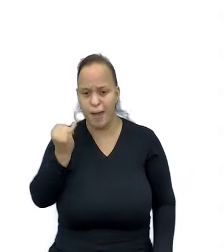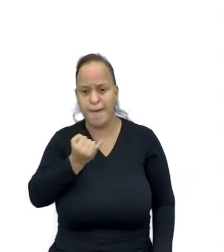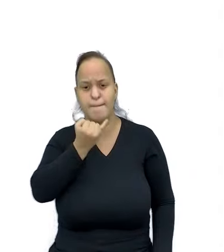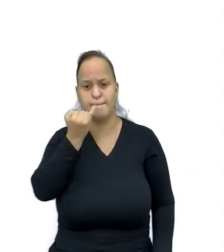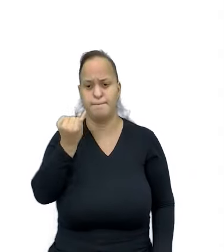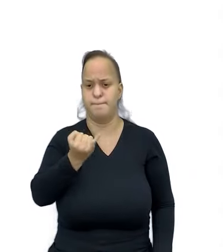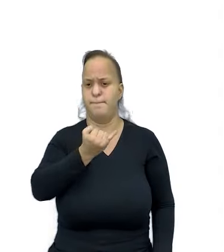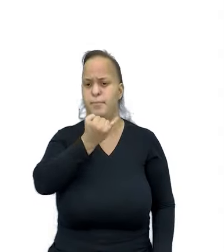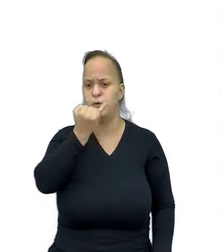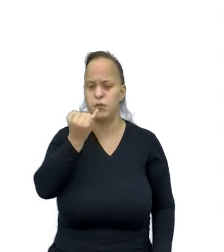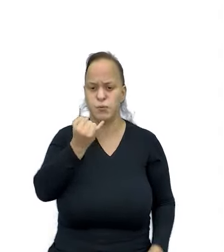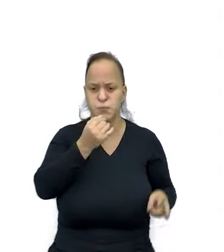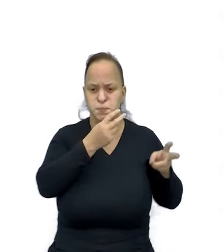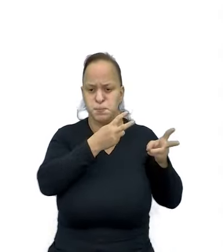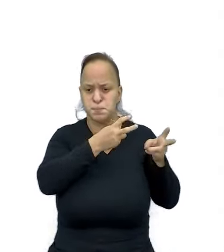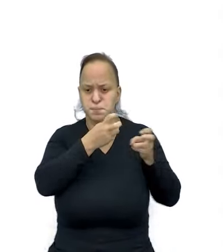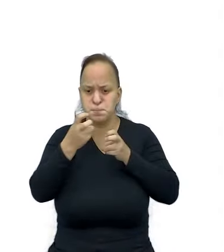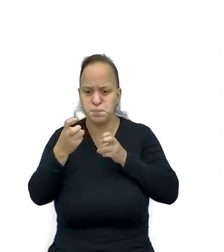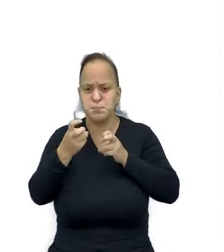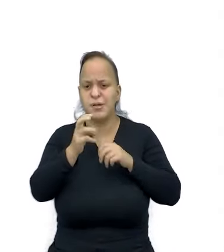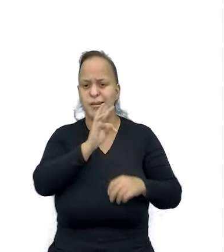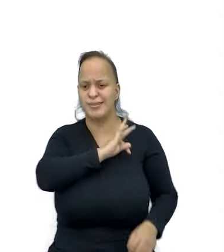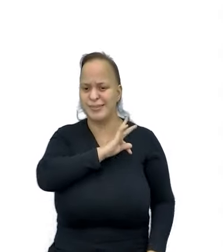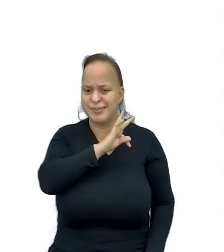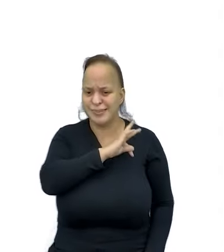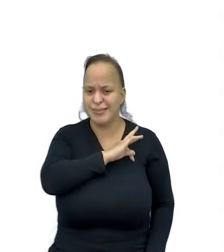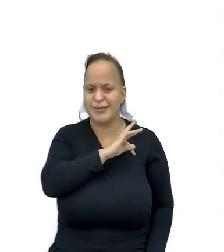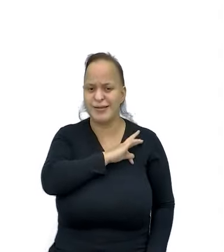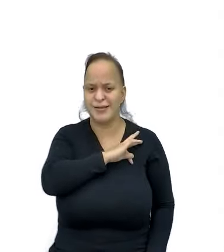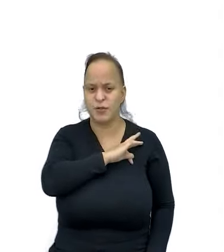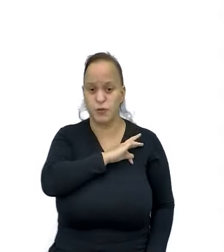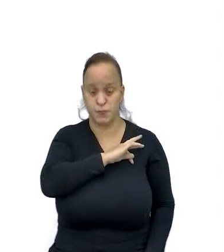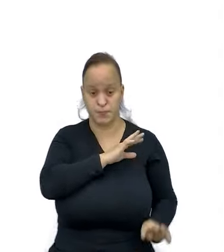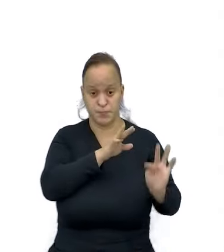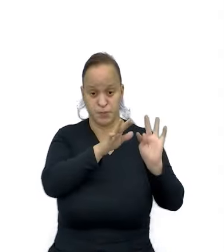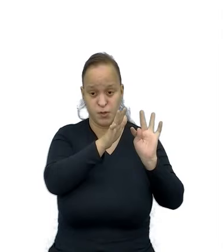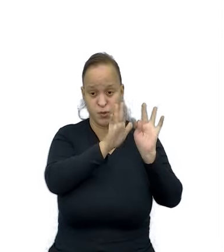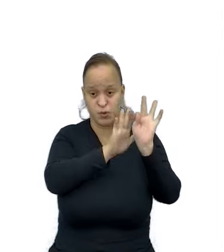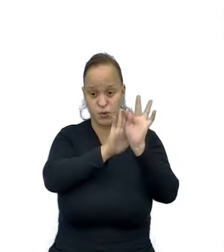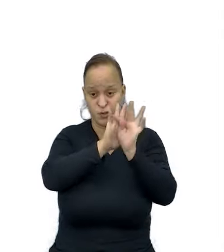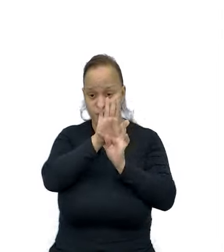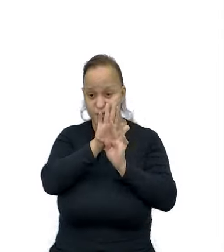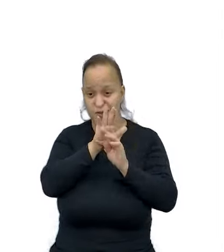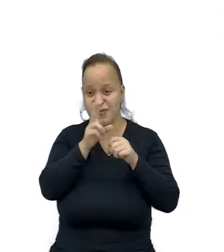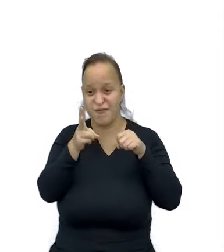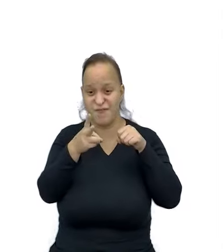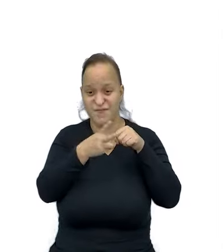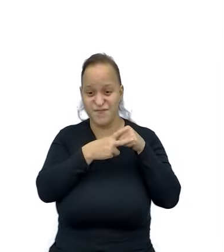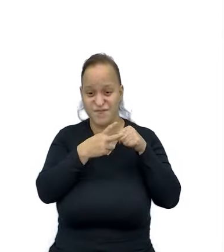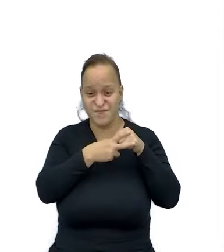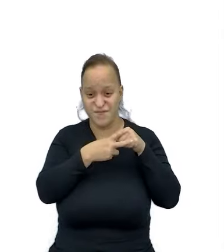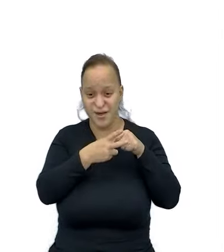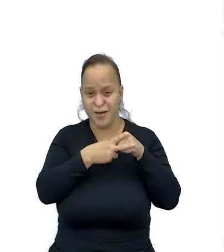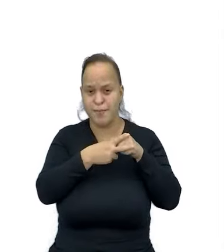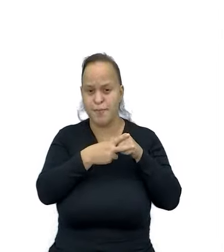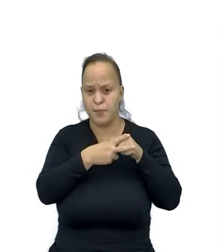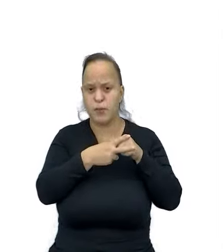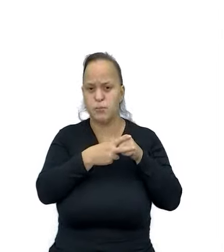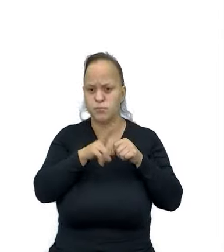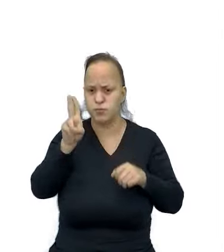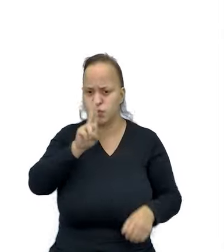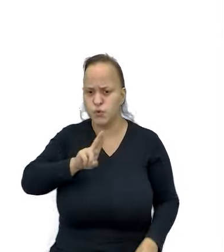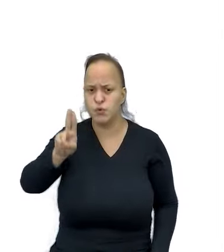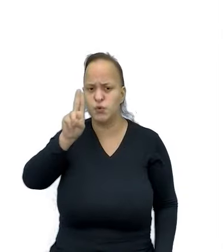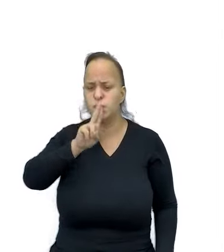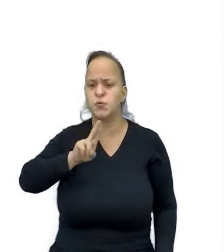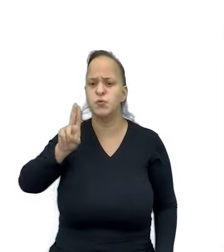as técnicas aí de leitura, né? Localiza no texto verbos de comando utilizados pelo iniciador e explica qual é